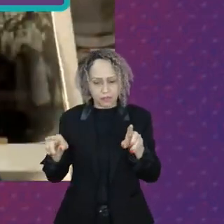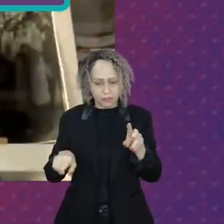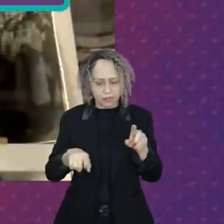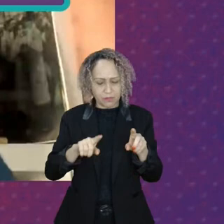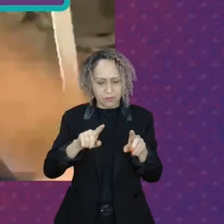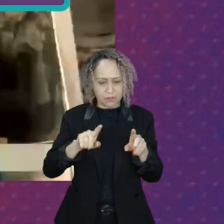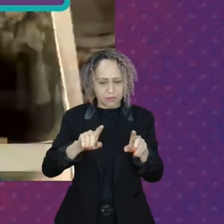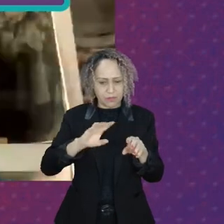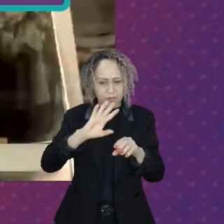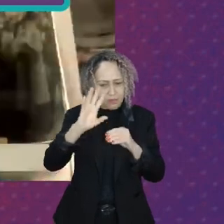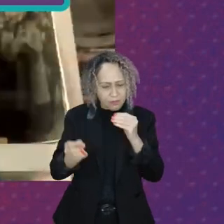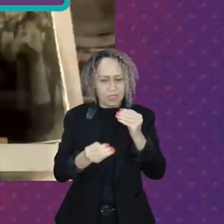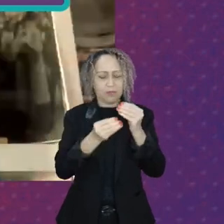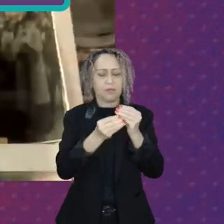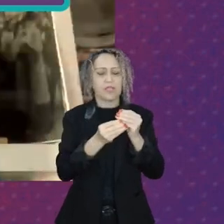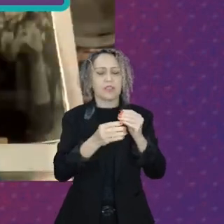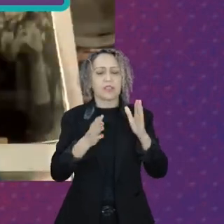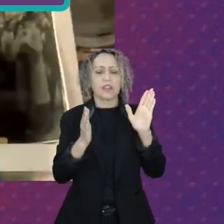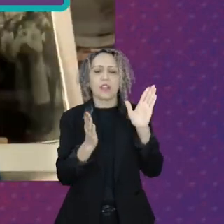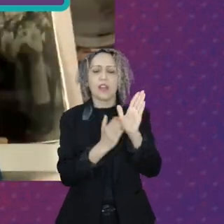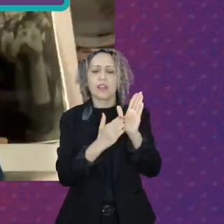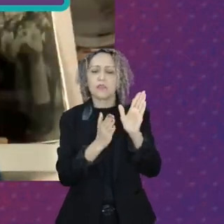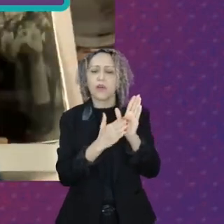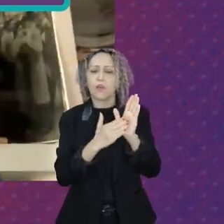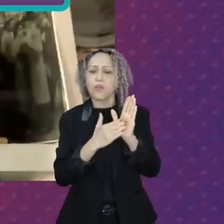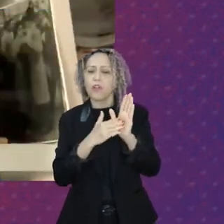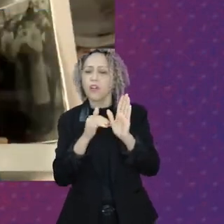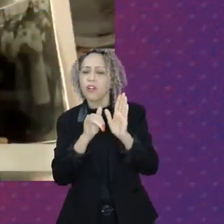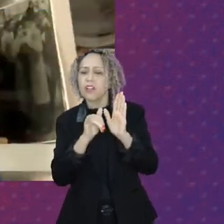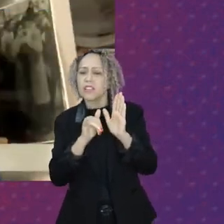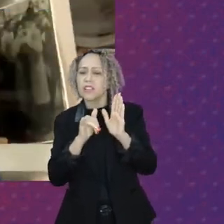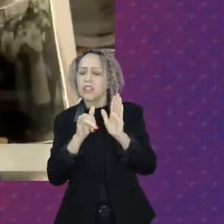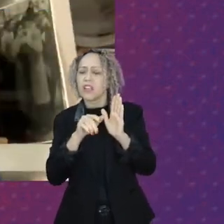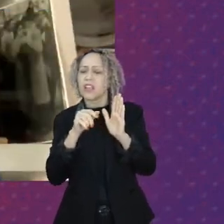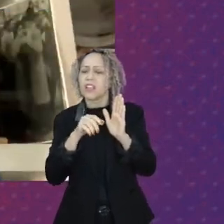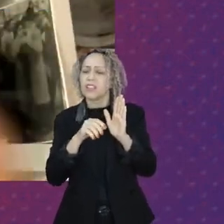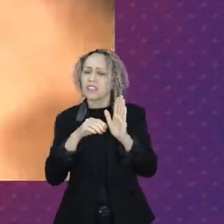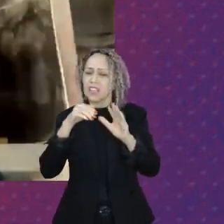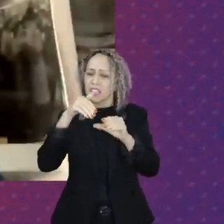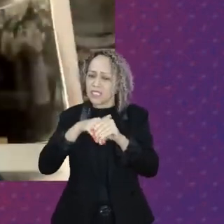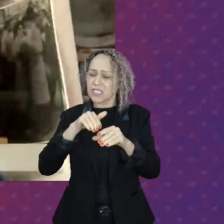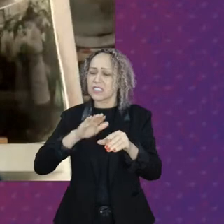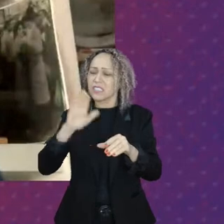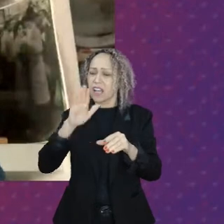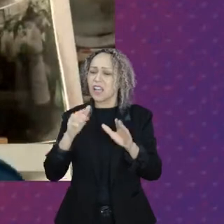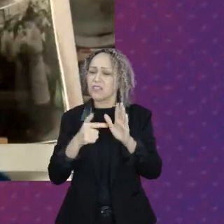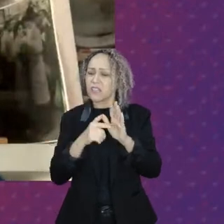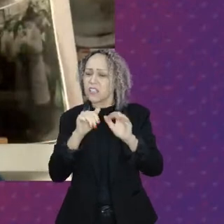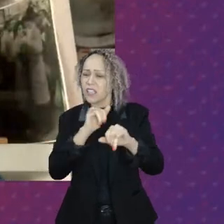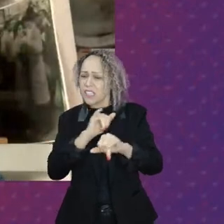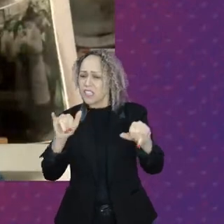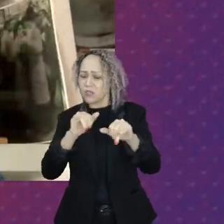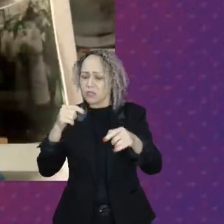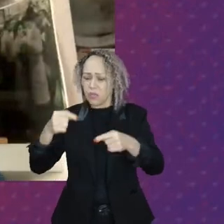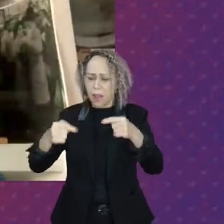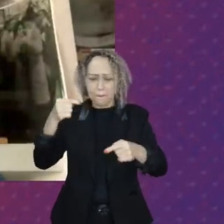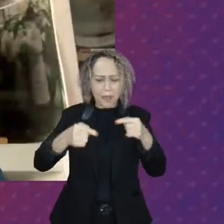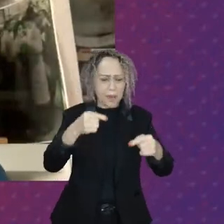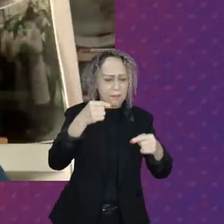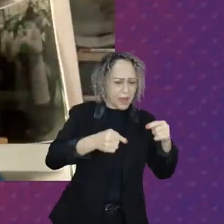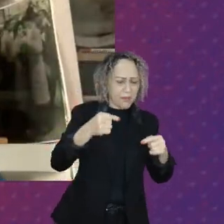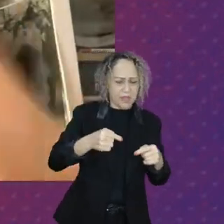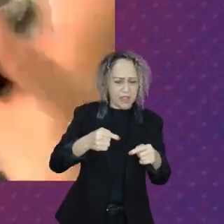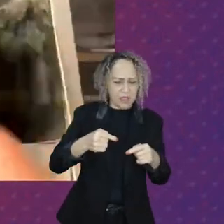mulheres que sustentam esse mandato. Que elas vão ser chamadas não só para apoiar o mandato nos territórios, mas